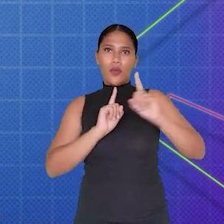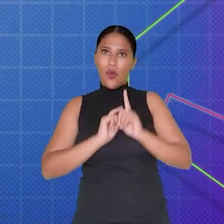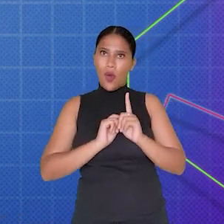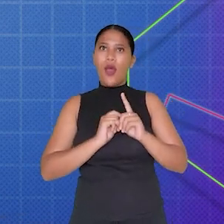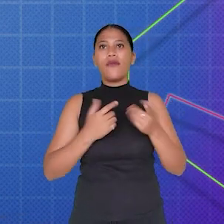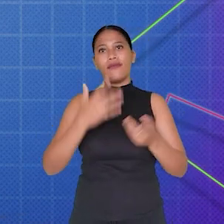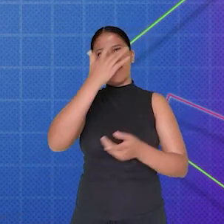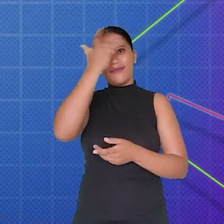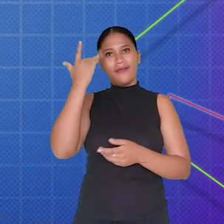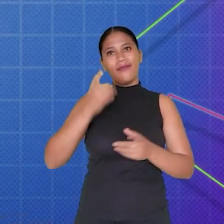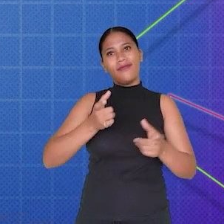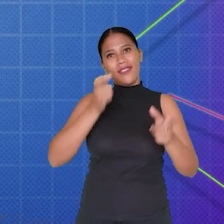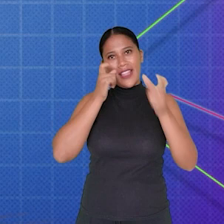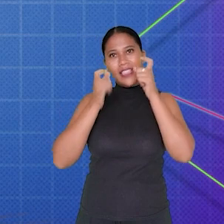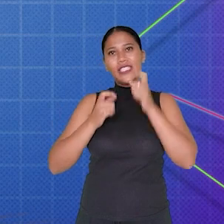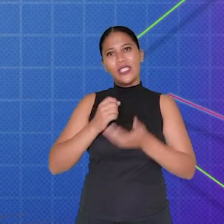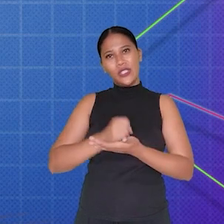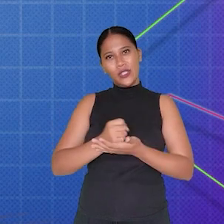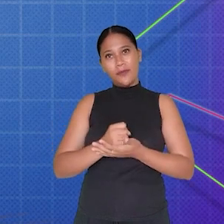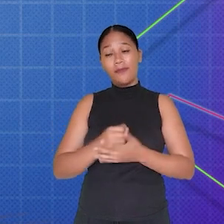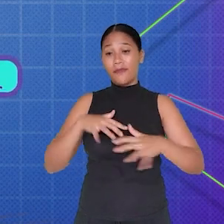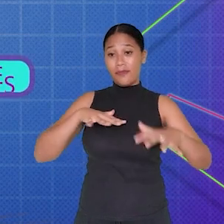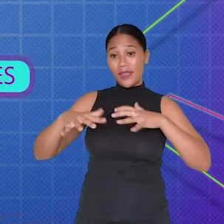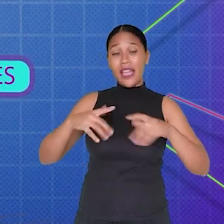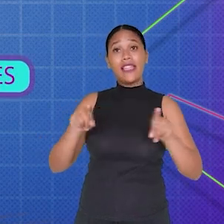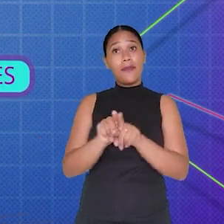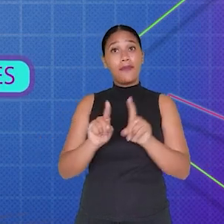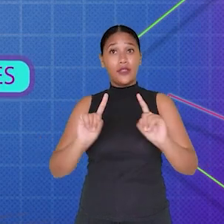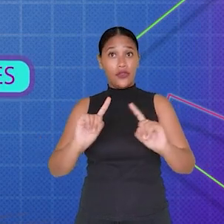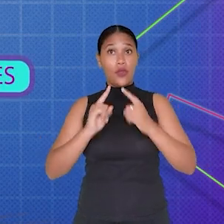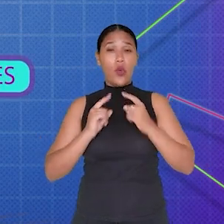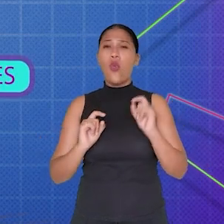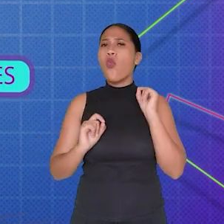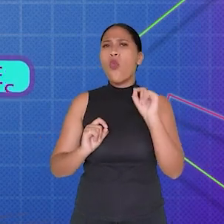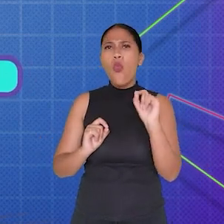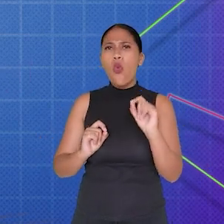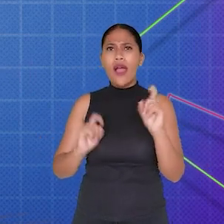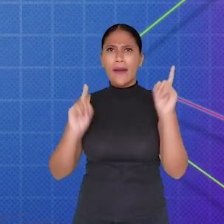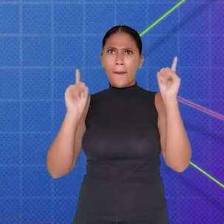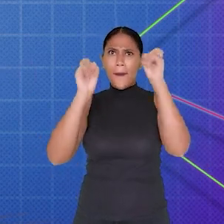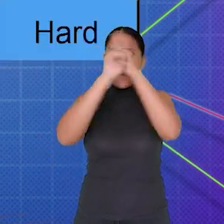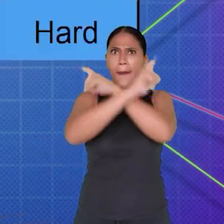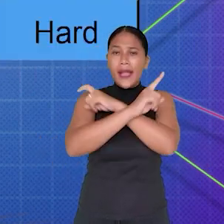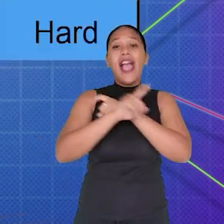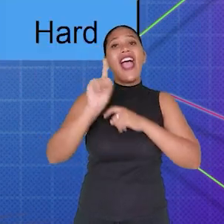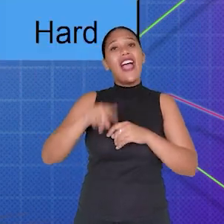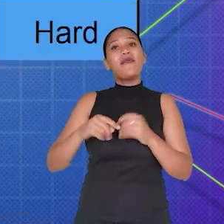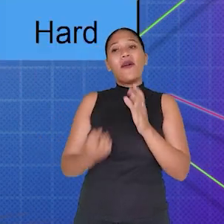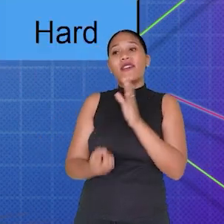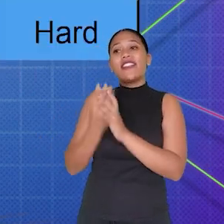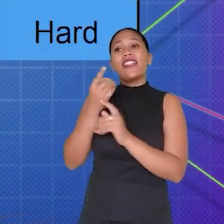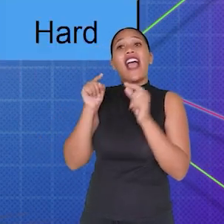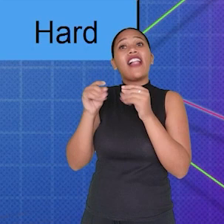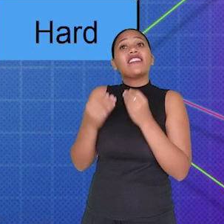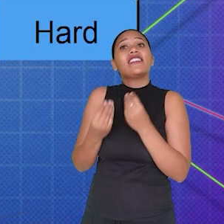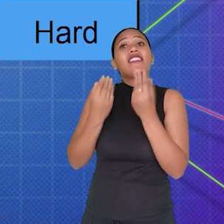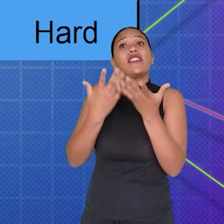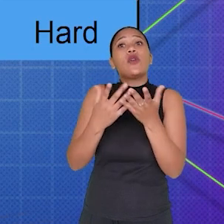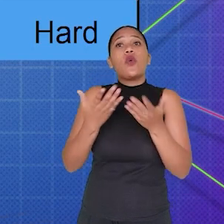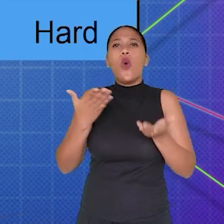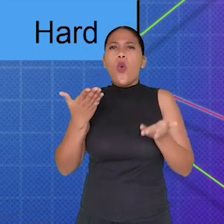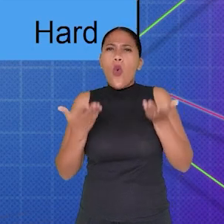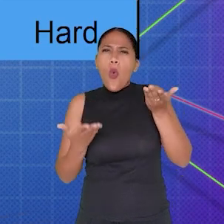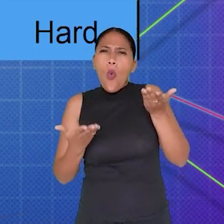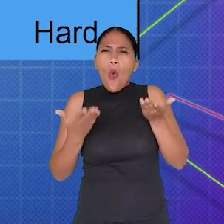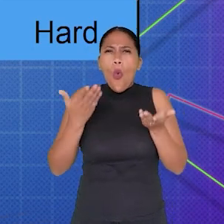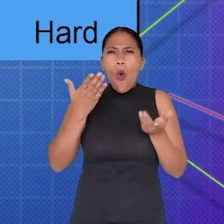do público-alvo. Mecânicas e dificuldades. A mecânica de dificuldade é uma parte importante da criação do jogo, pois é